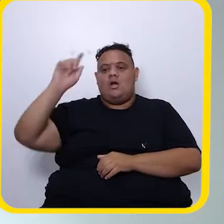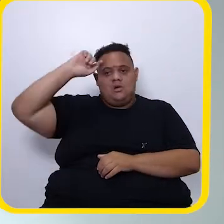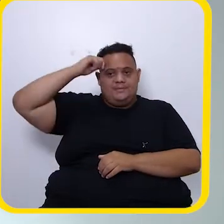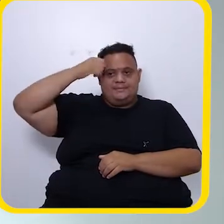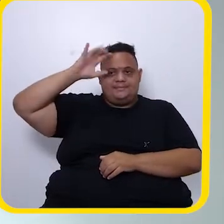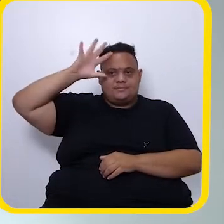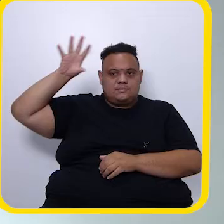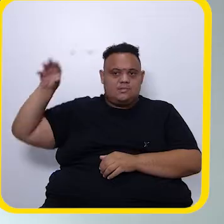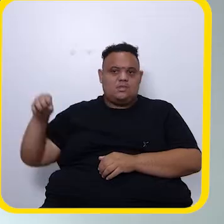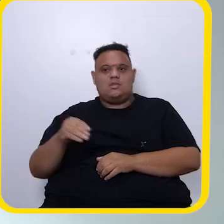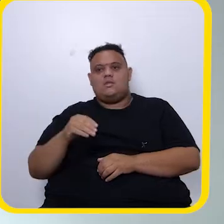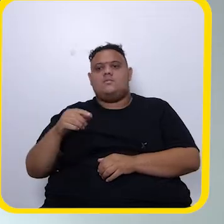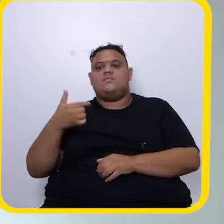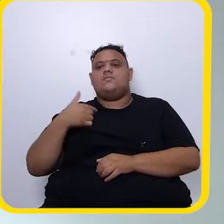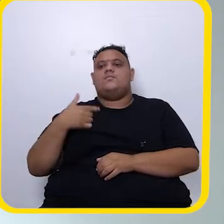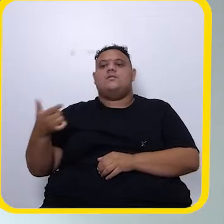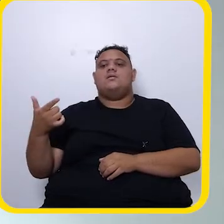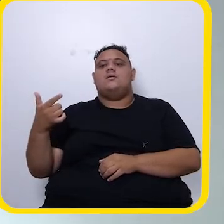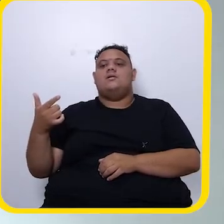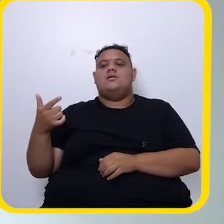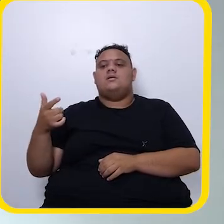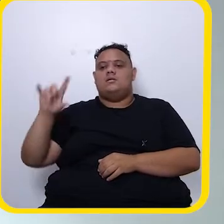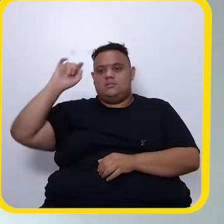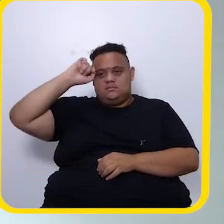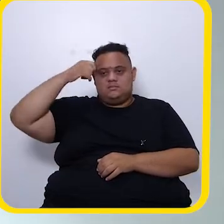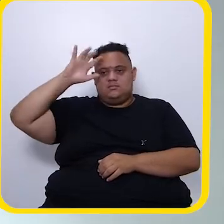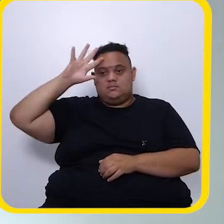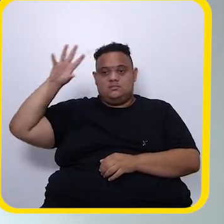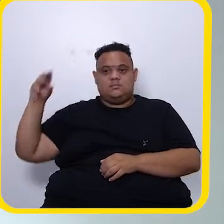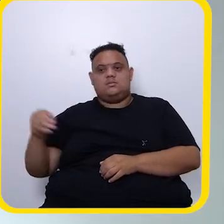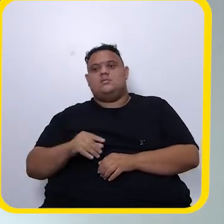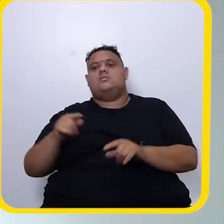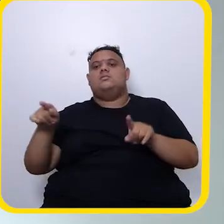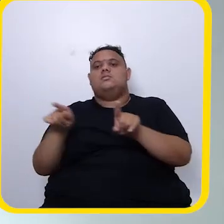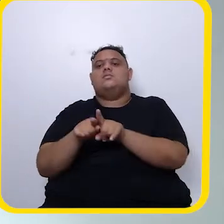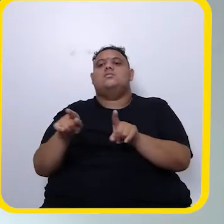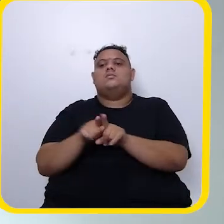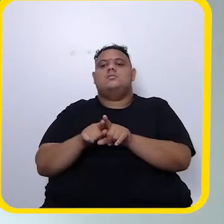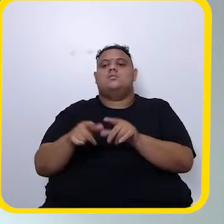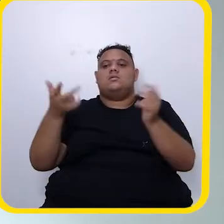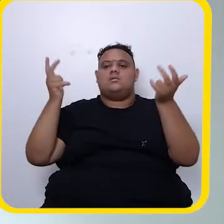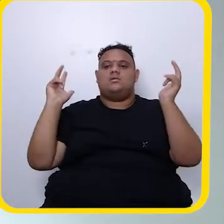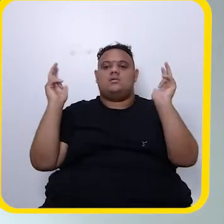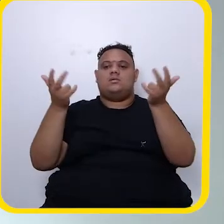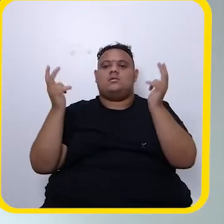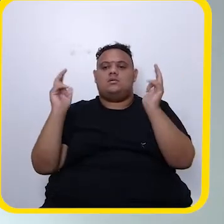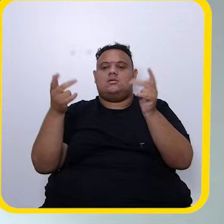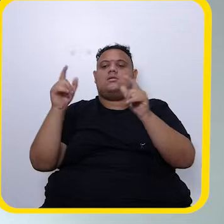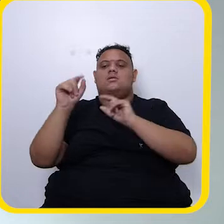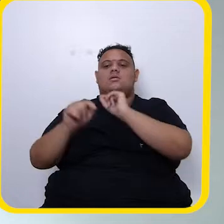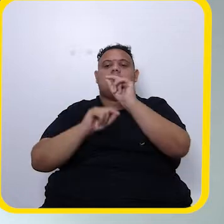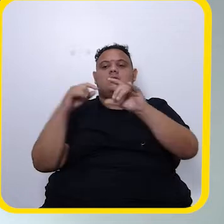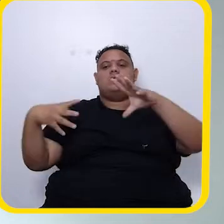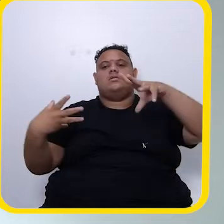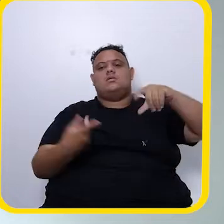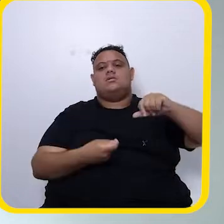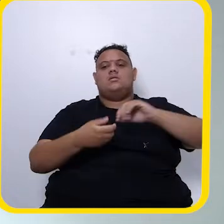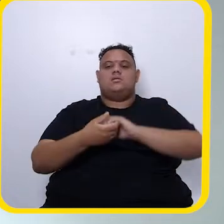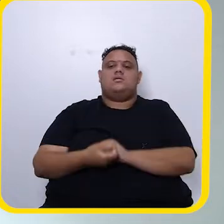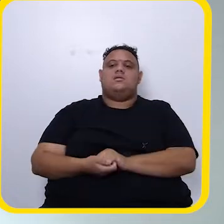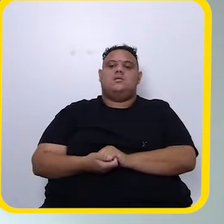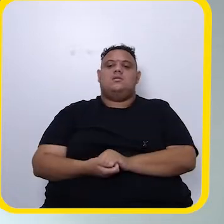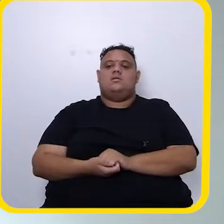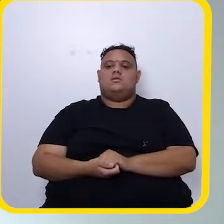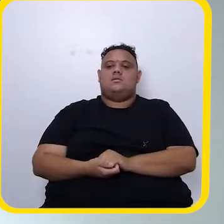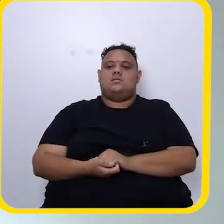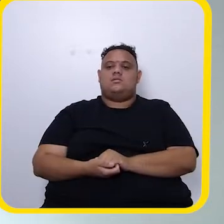dizer assim, afrodescendente, né, uma musicalidade afrodescendente, e aí ele levou o reggae, né, o Bob Marley, para o mundo.